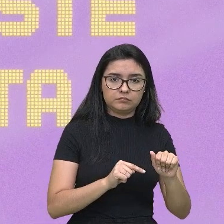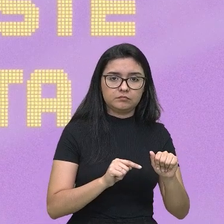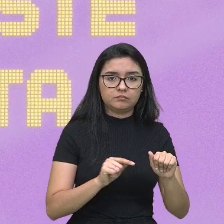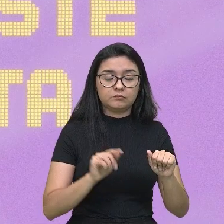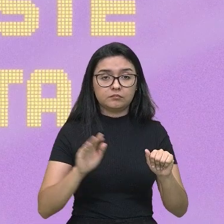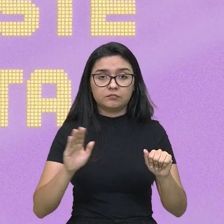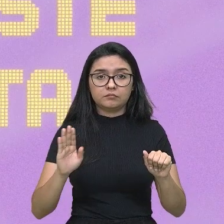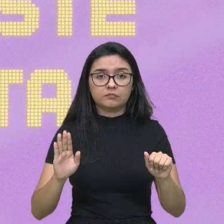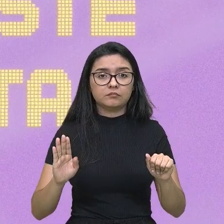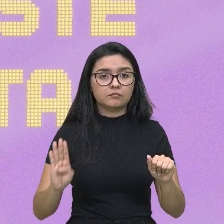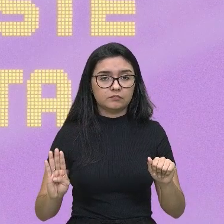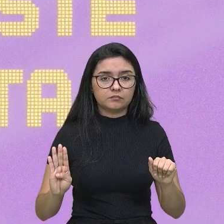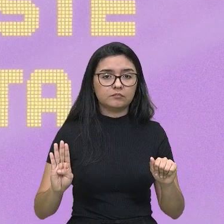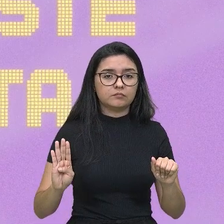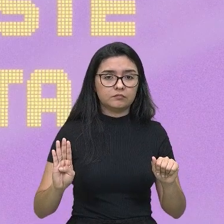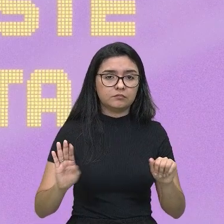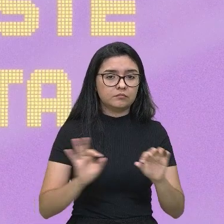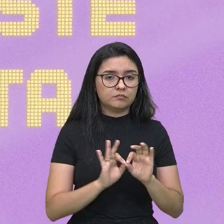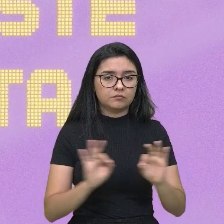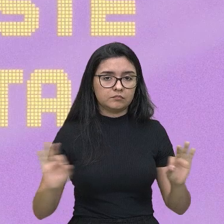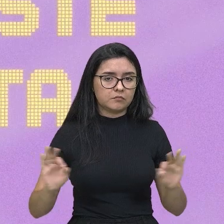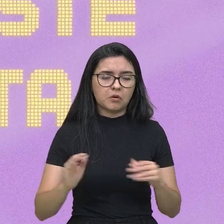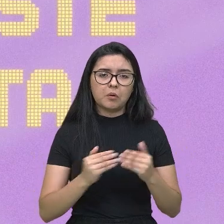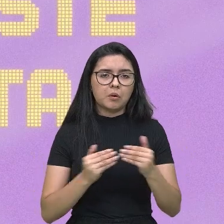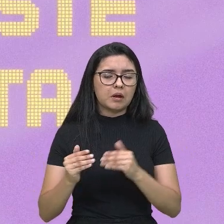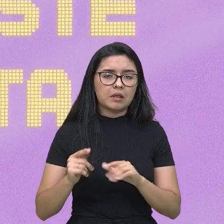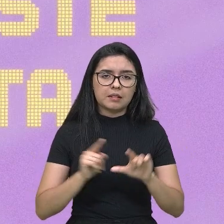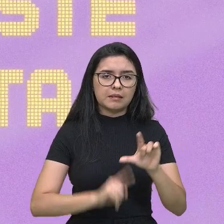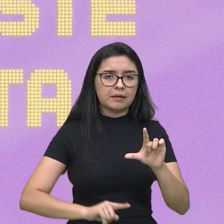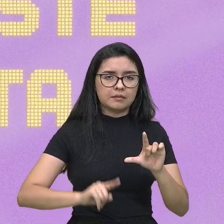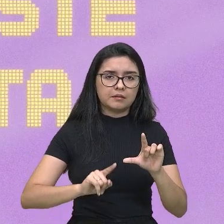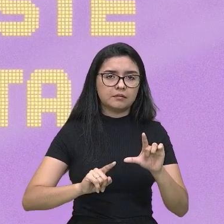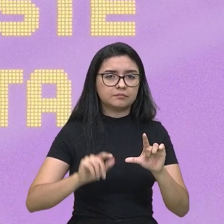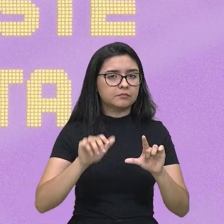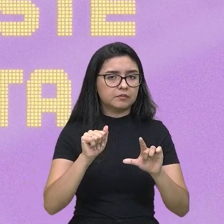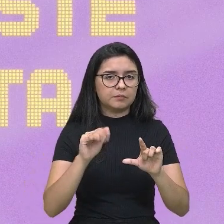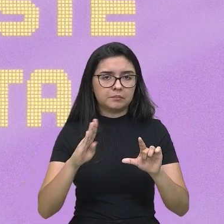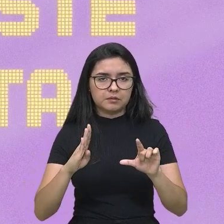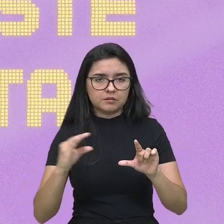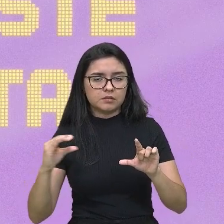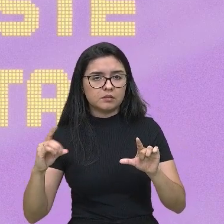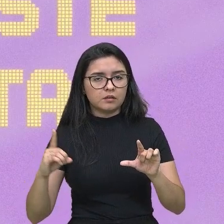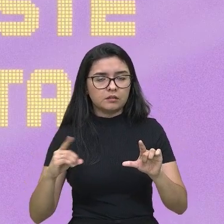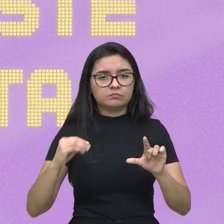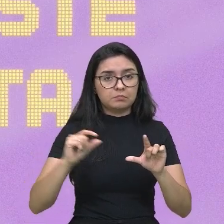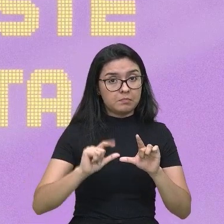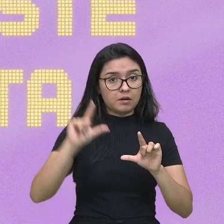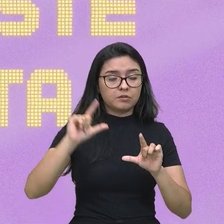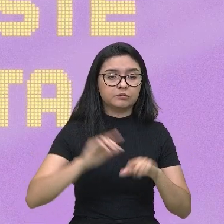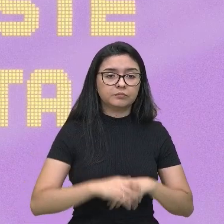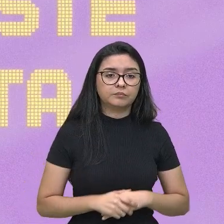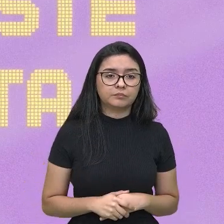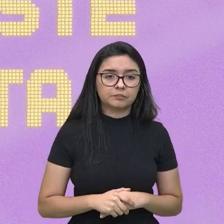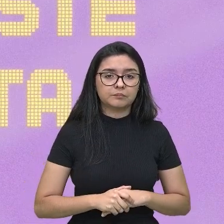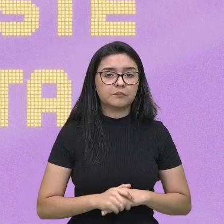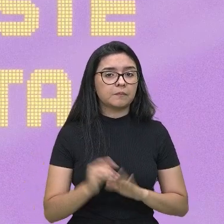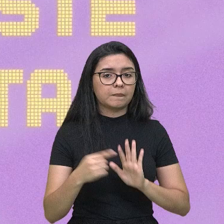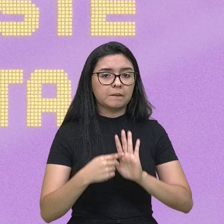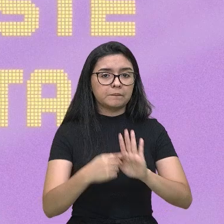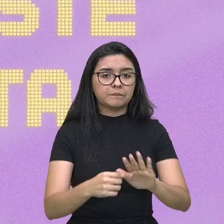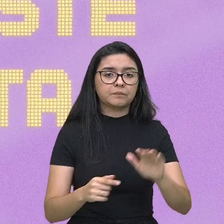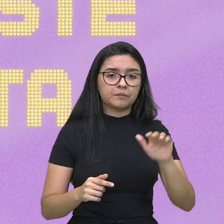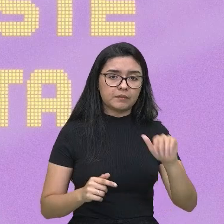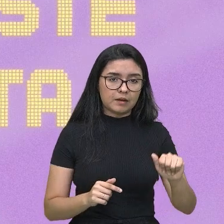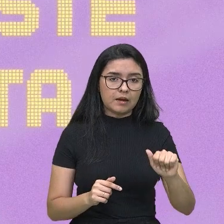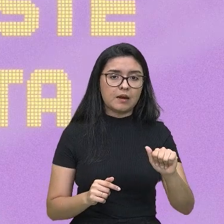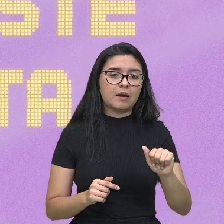outra extremidade por letra B, ou qualquer letra maiúscula do alfabeto, tá bom? E indicamos, ó, AB com o tracinho